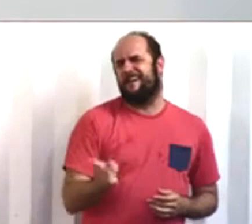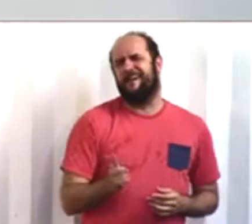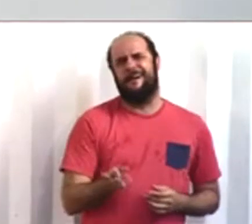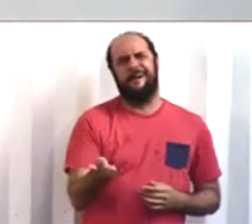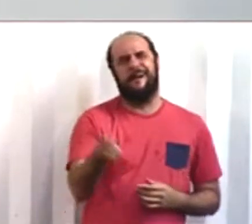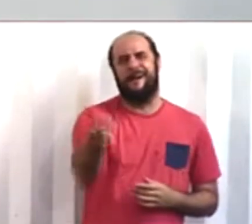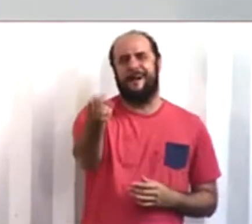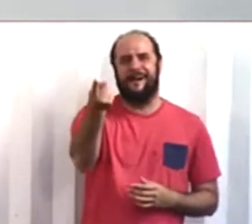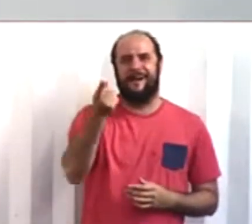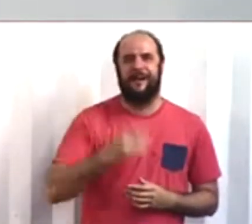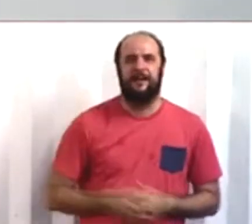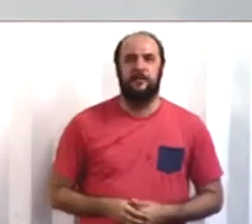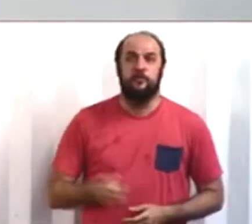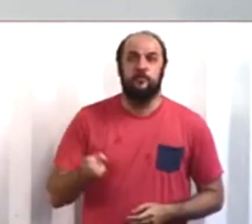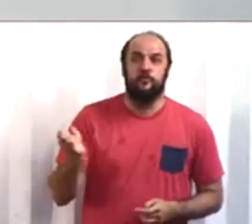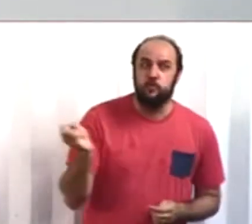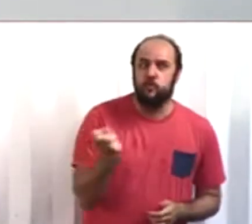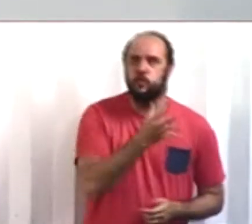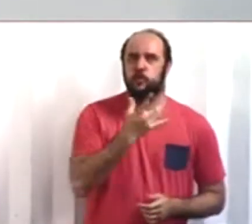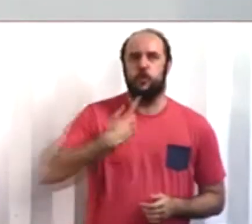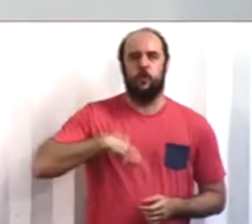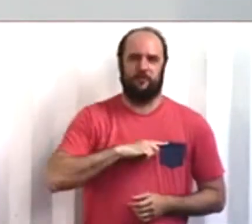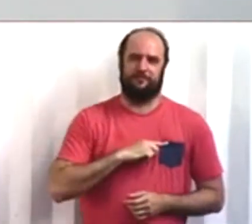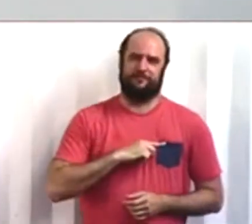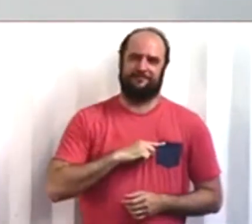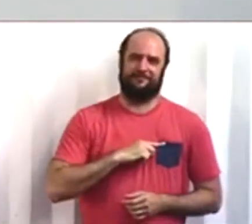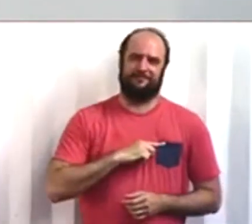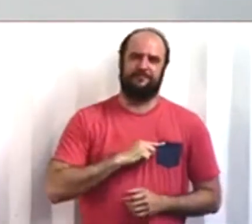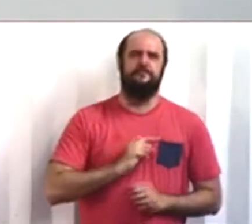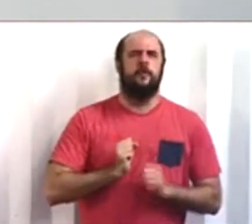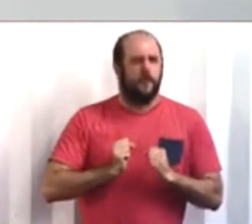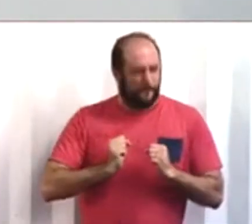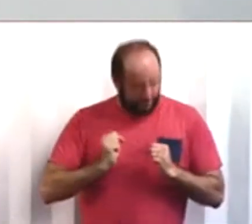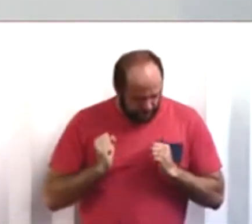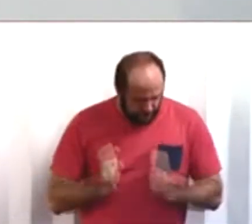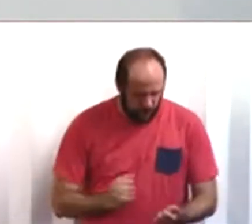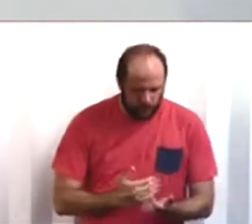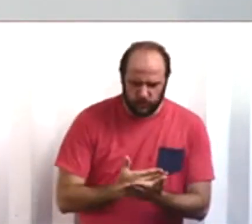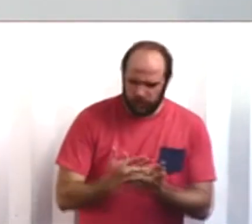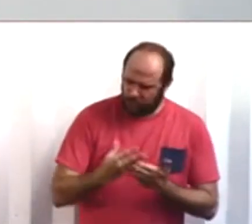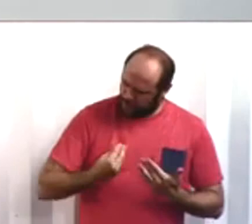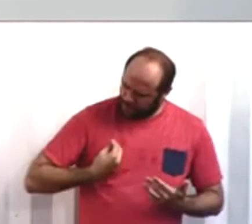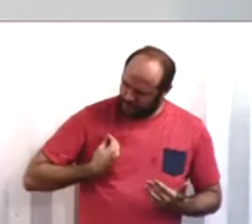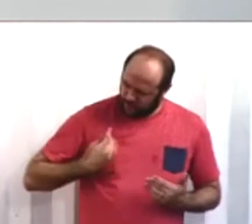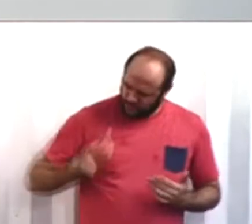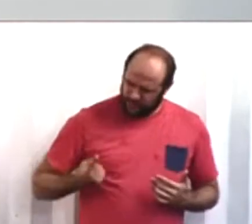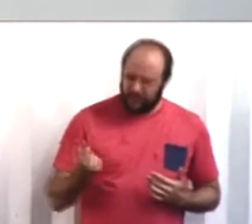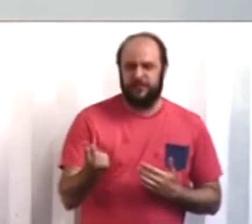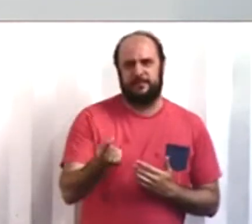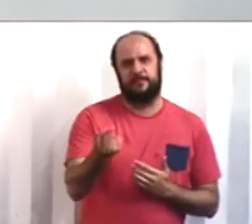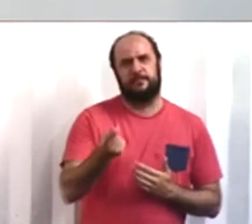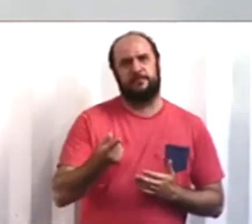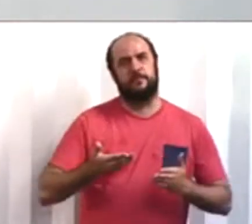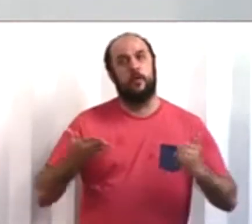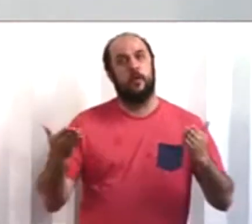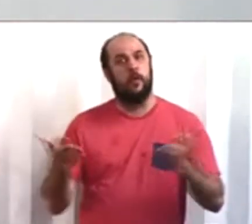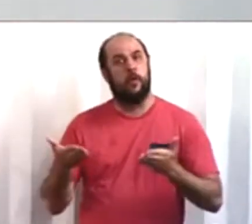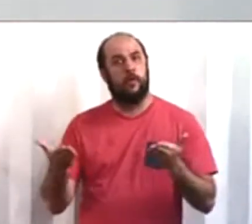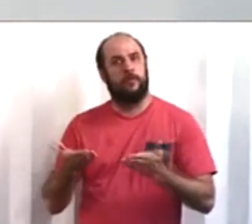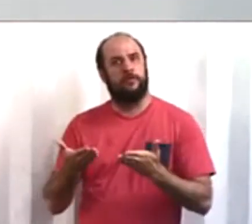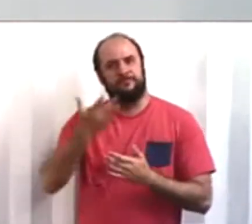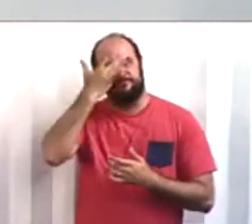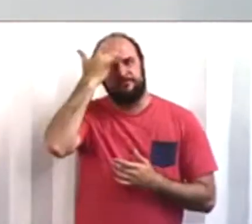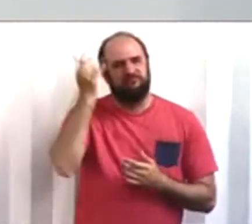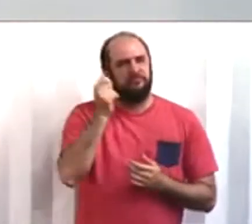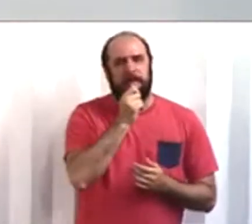O novo para nós. Ele pode ser começo de vida eterna hoje para alguém que